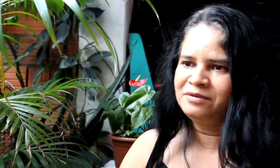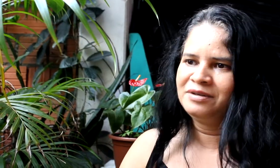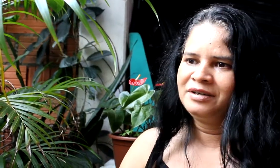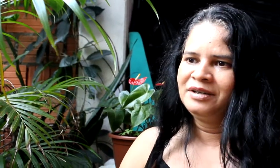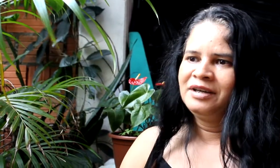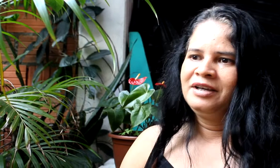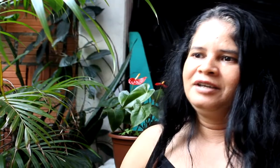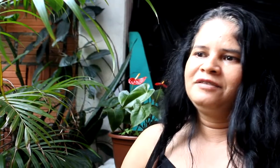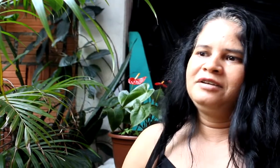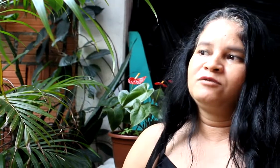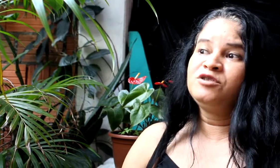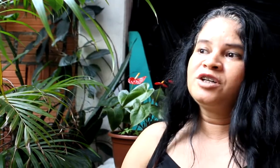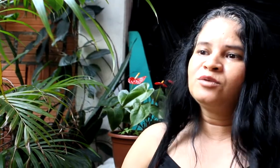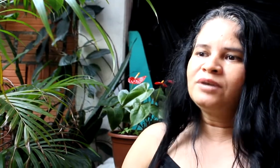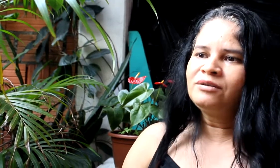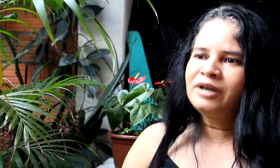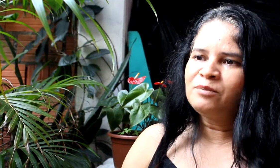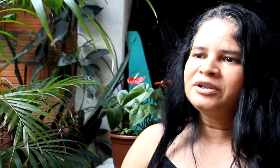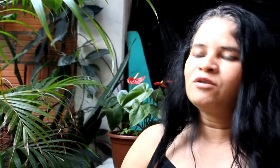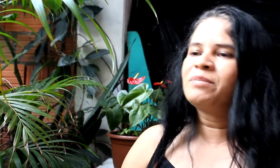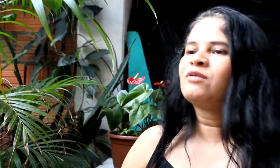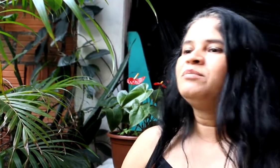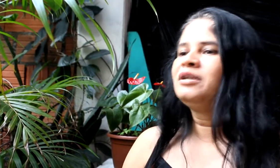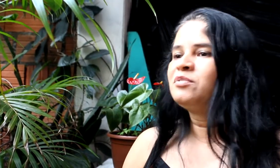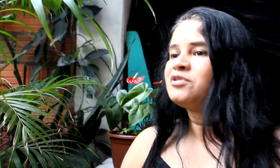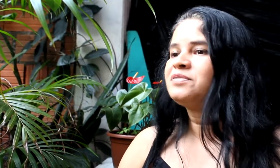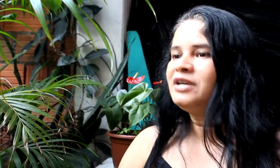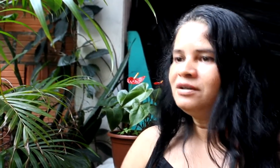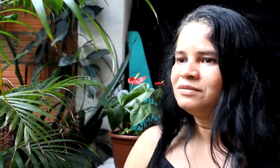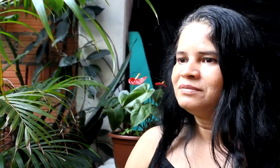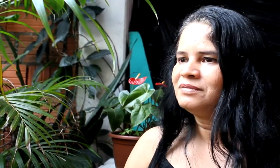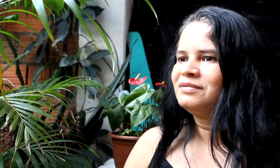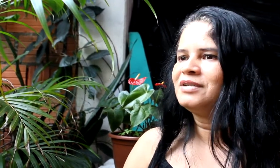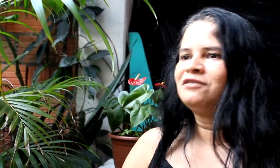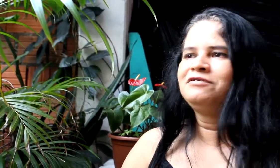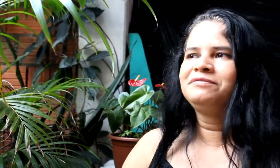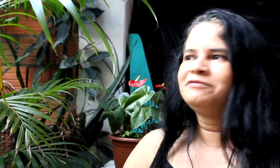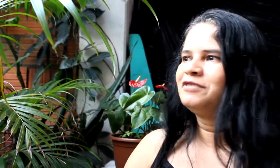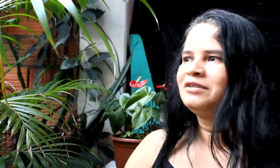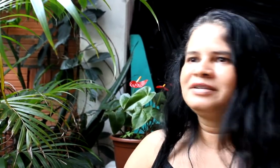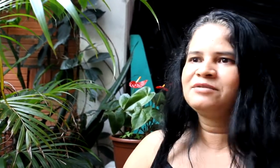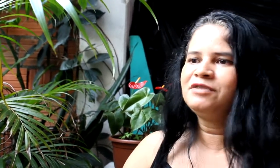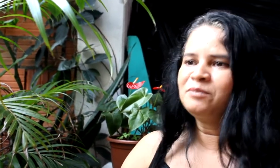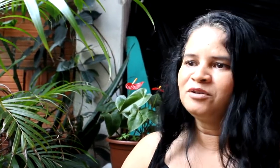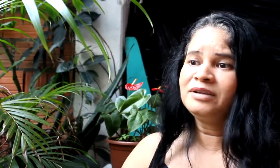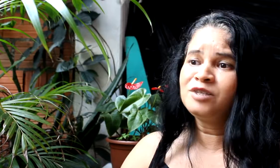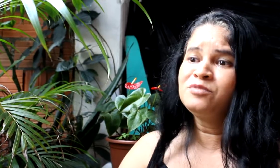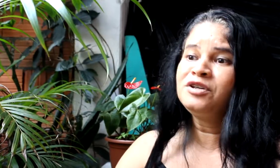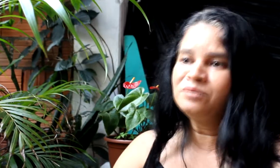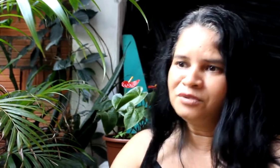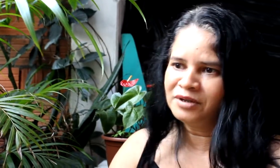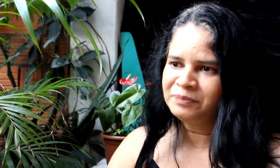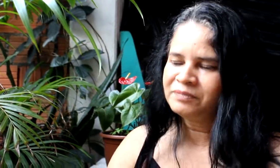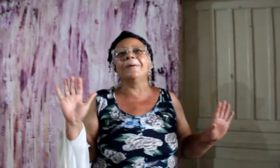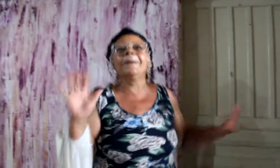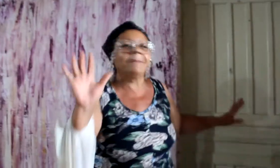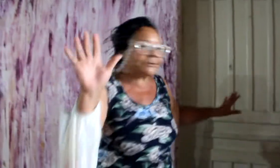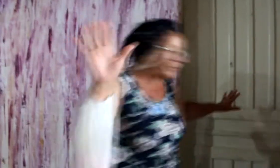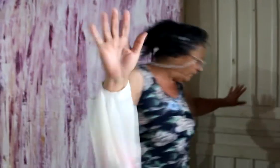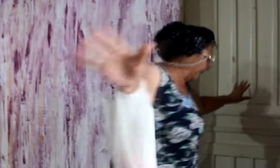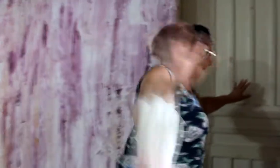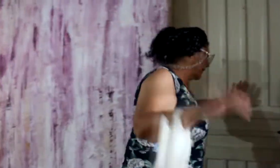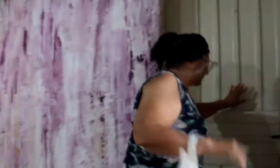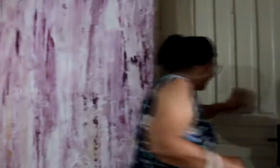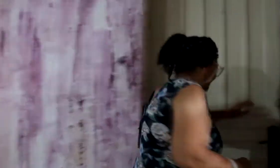o aluguel, e com o dinheiro do aluguel poder comprar comida para meus filhos, então isso foi uma oportunidade muito boa. Porque